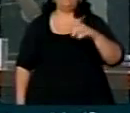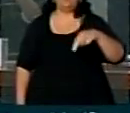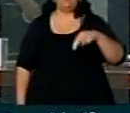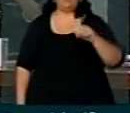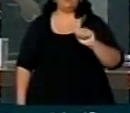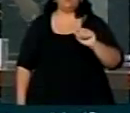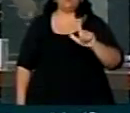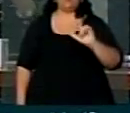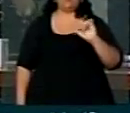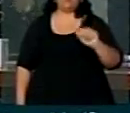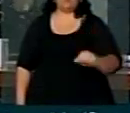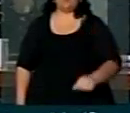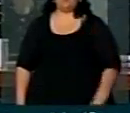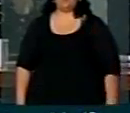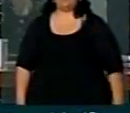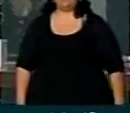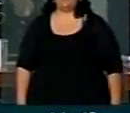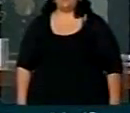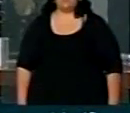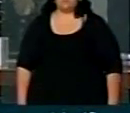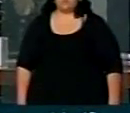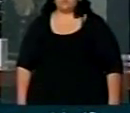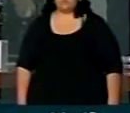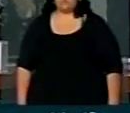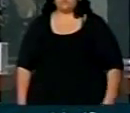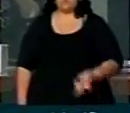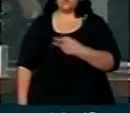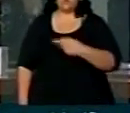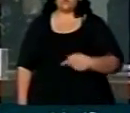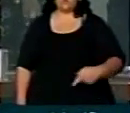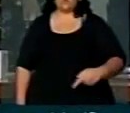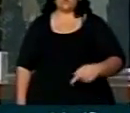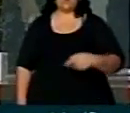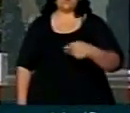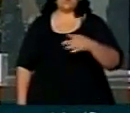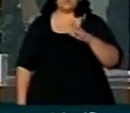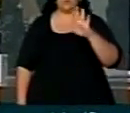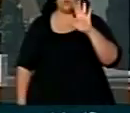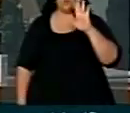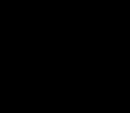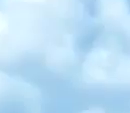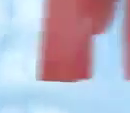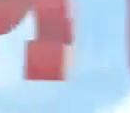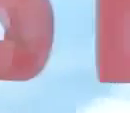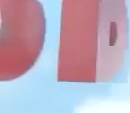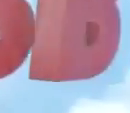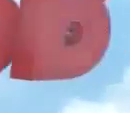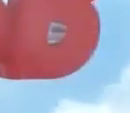Presidente, não era bom ele responder, porque